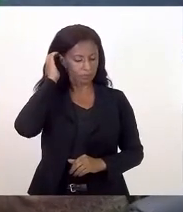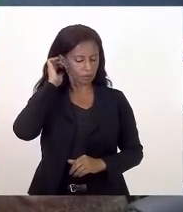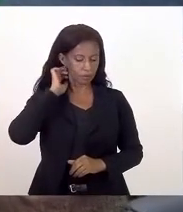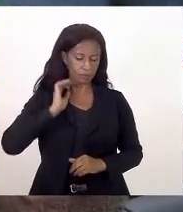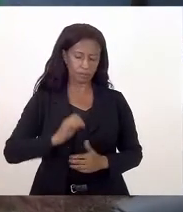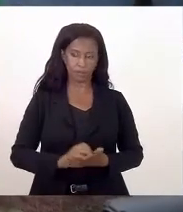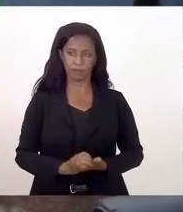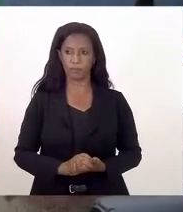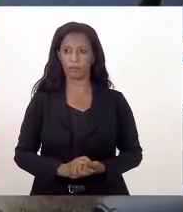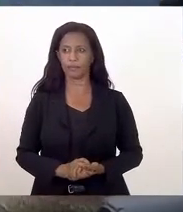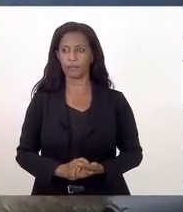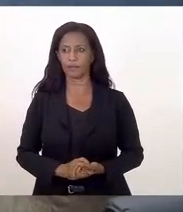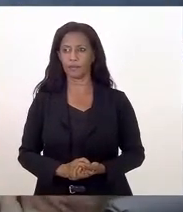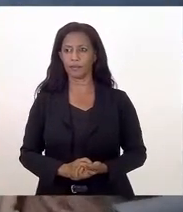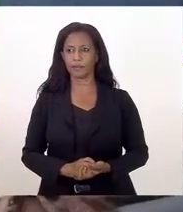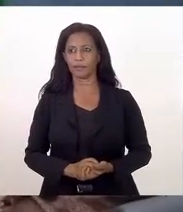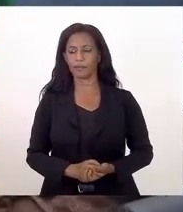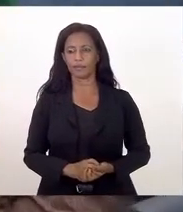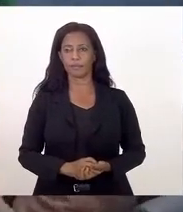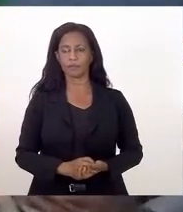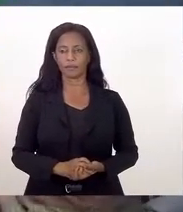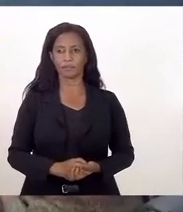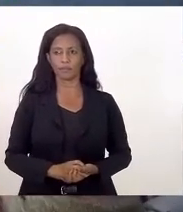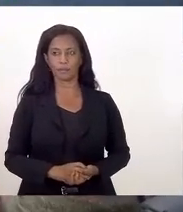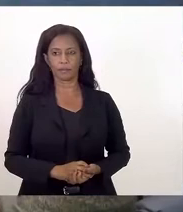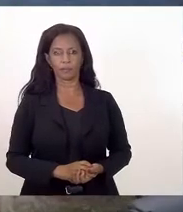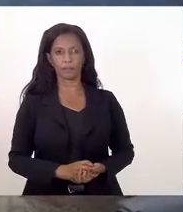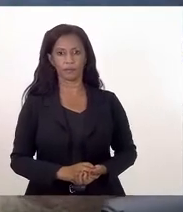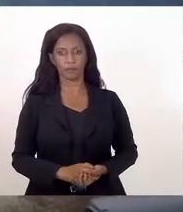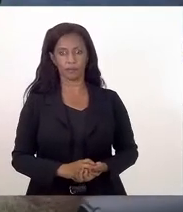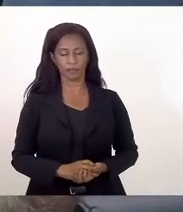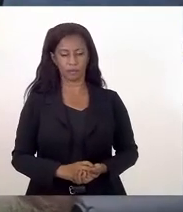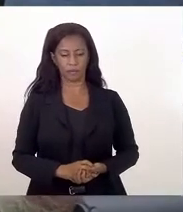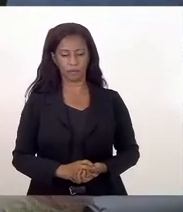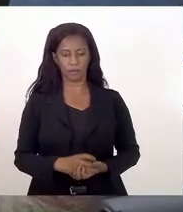Luiz Obrigado, Luiz Paulo. Obrigado, Obrigado, Obrigado,